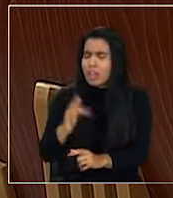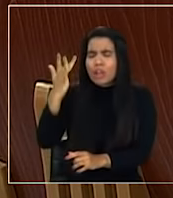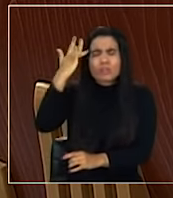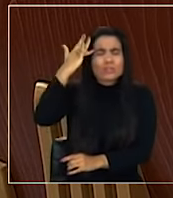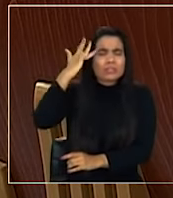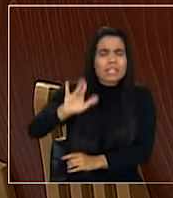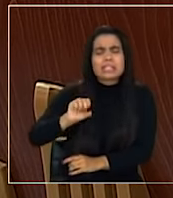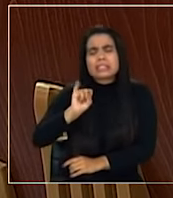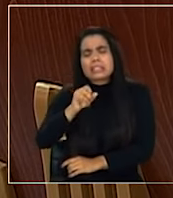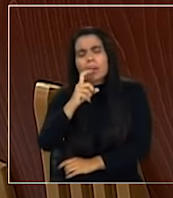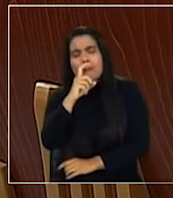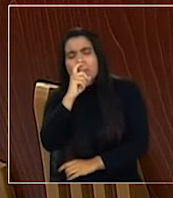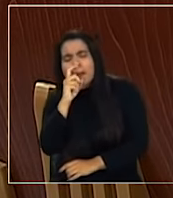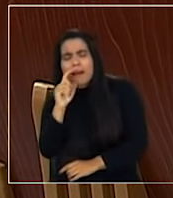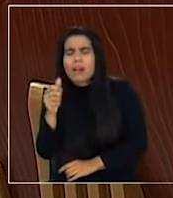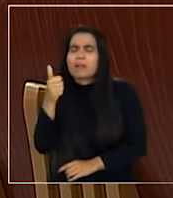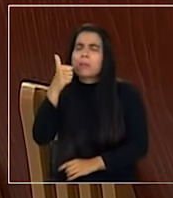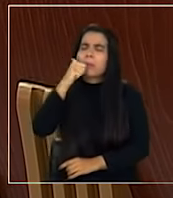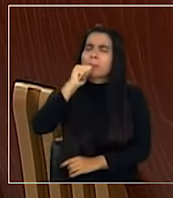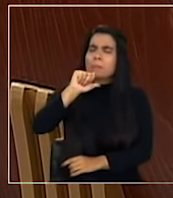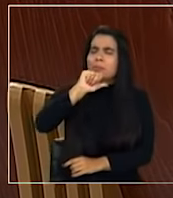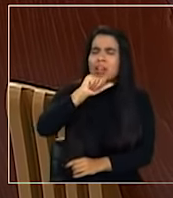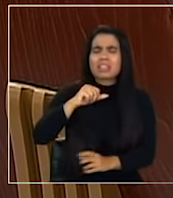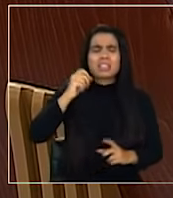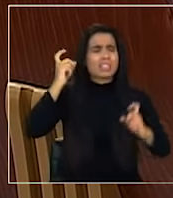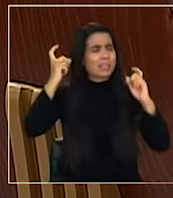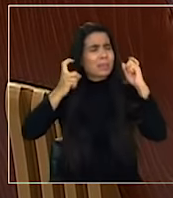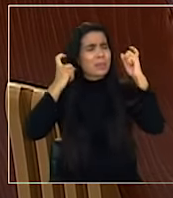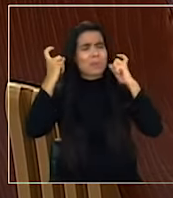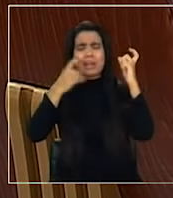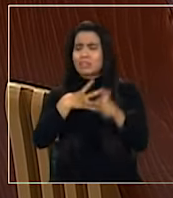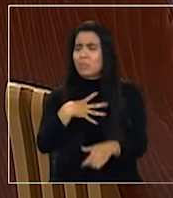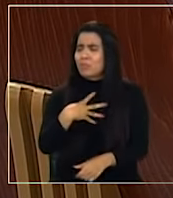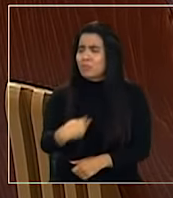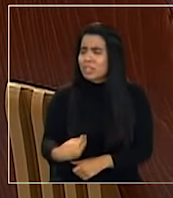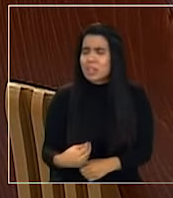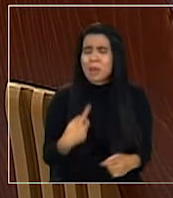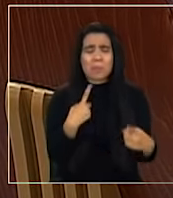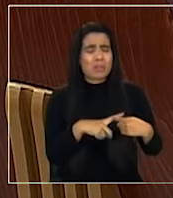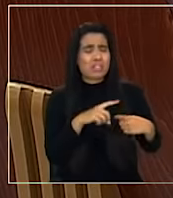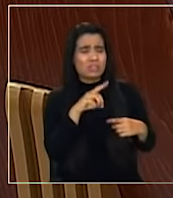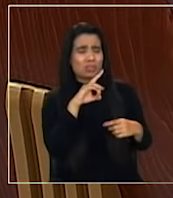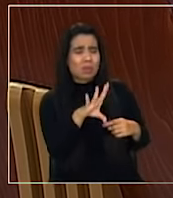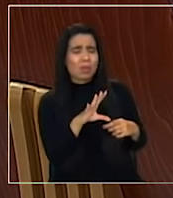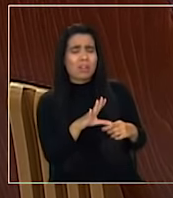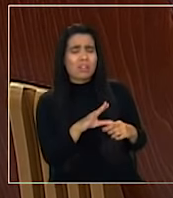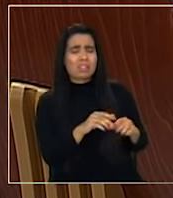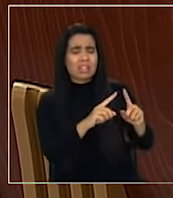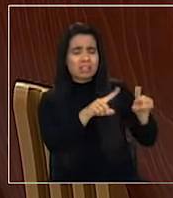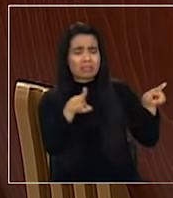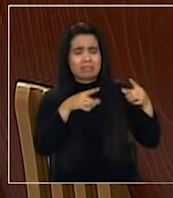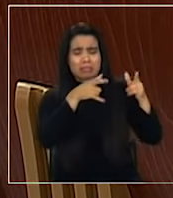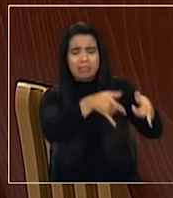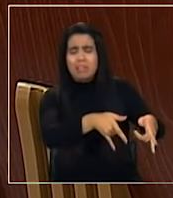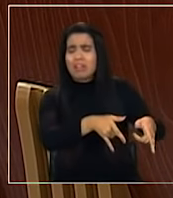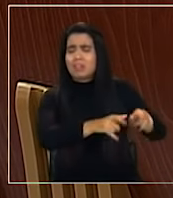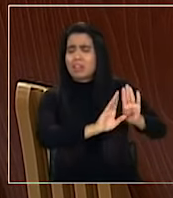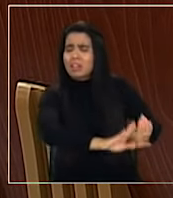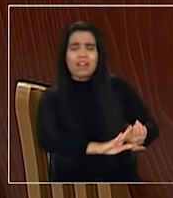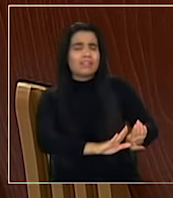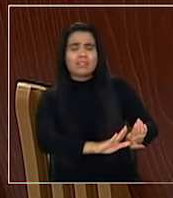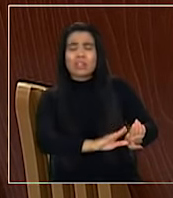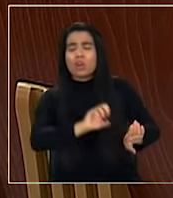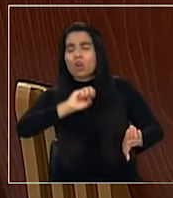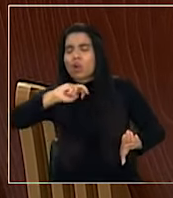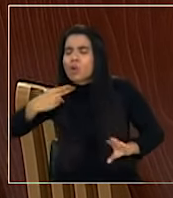esse pai, essa mãe está aí preocupada com o filho, que está enfiado no quarto, que está envolvido com más amizades, que